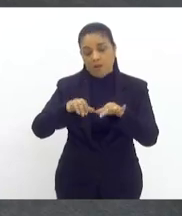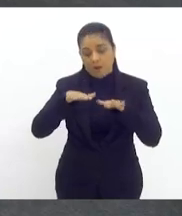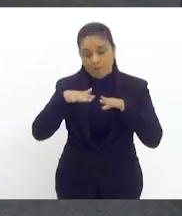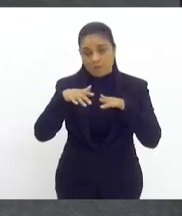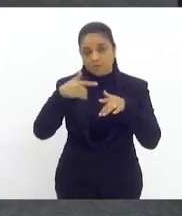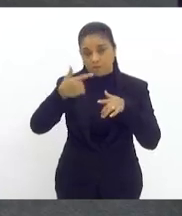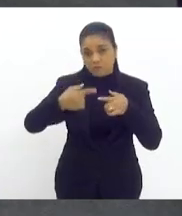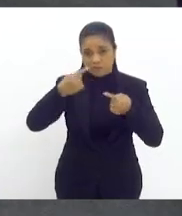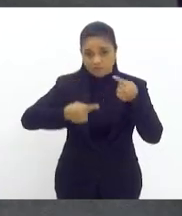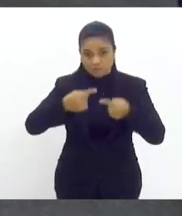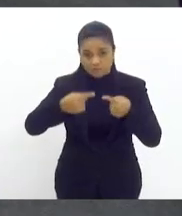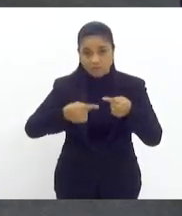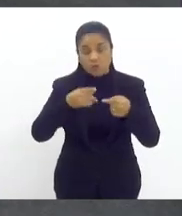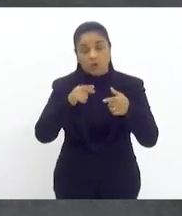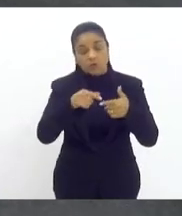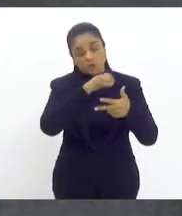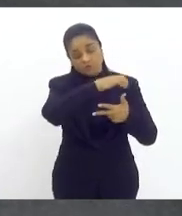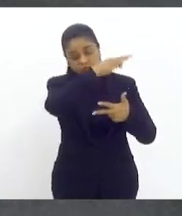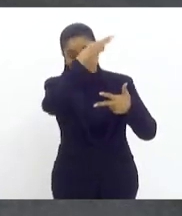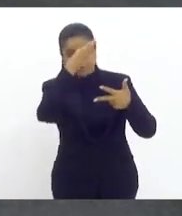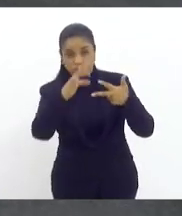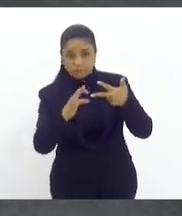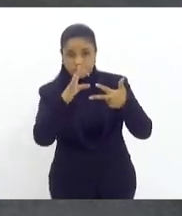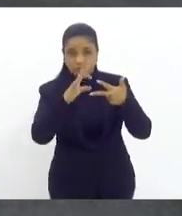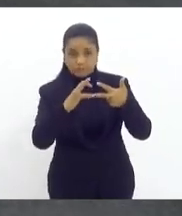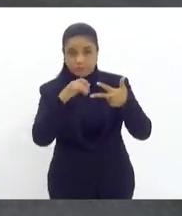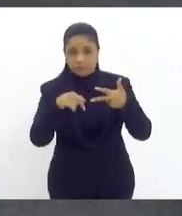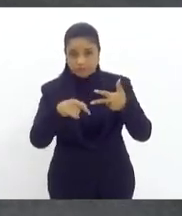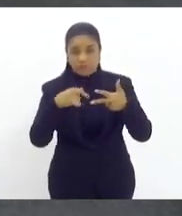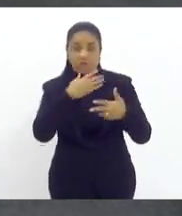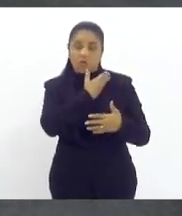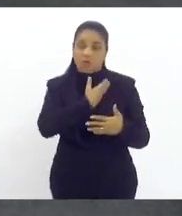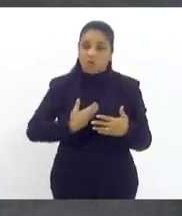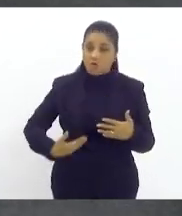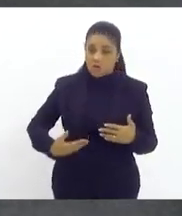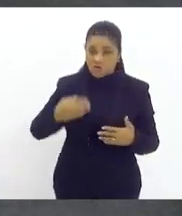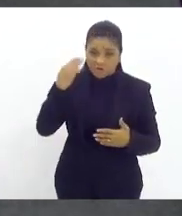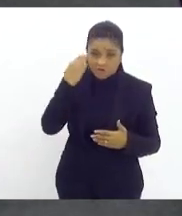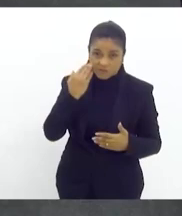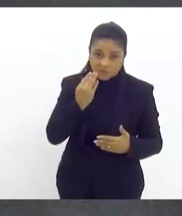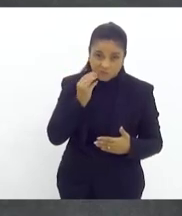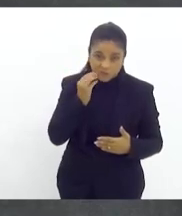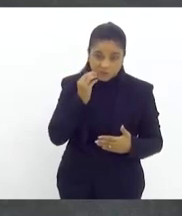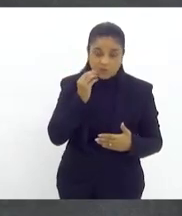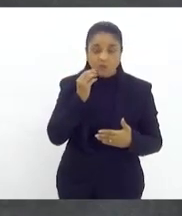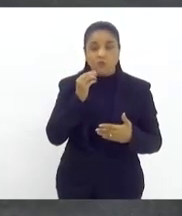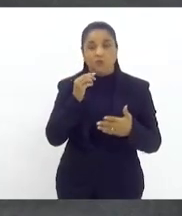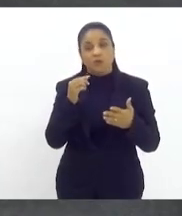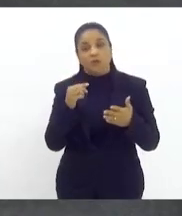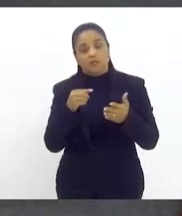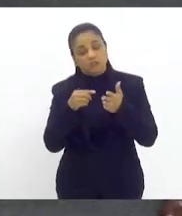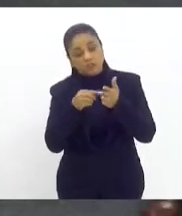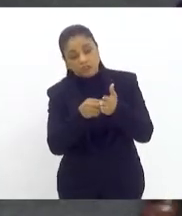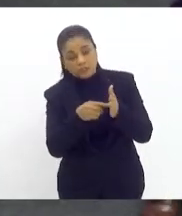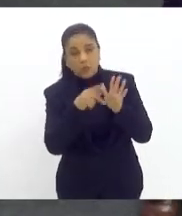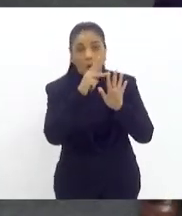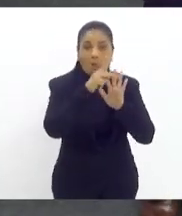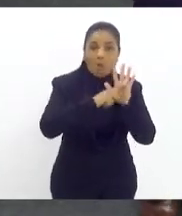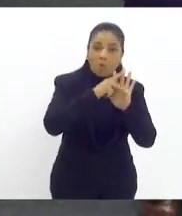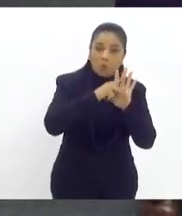você dá flexibilidade ao governador de fazer com que aquela indicação ou aquele projeto